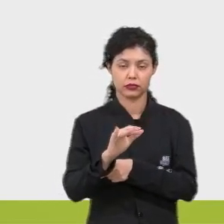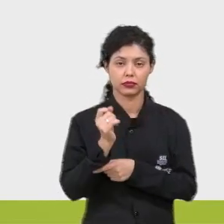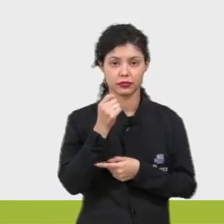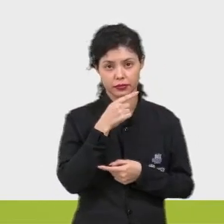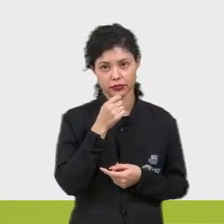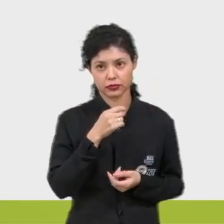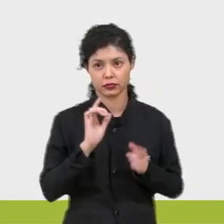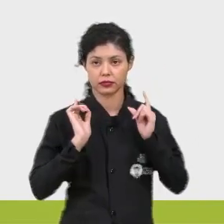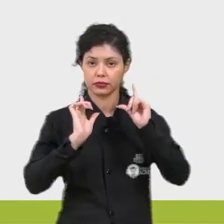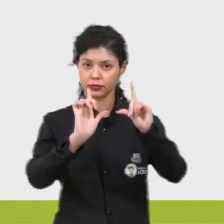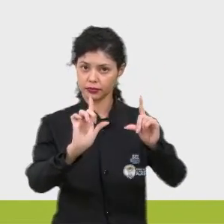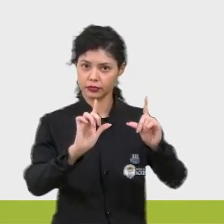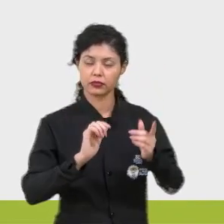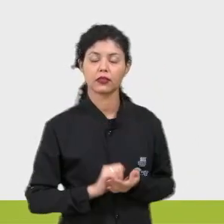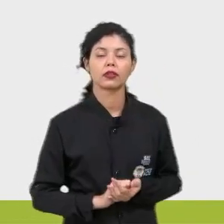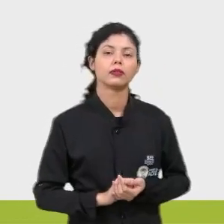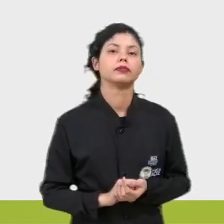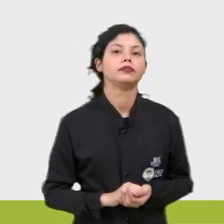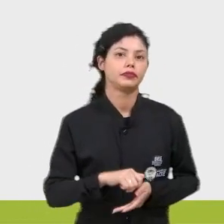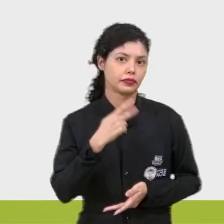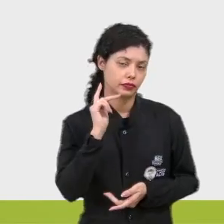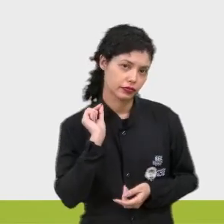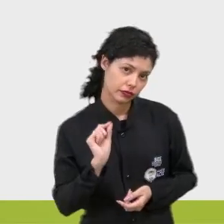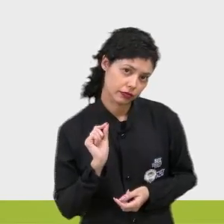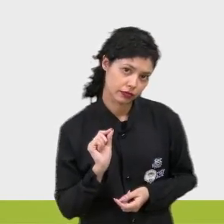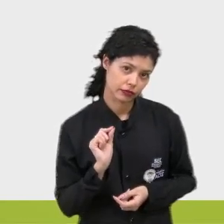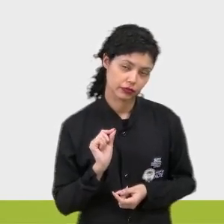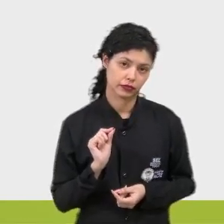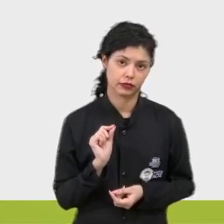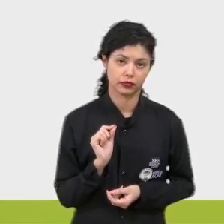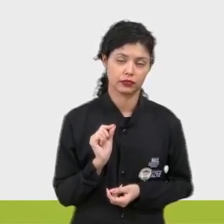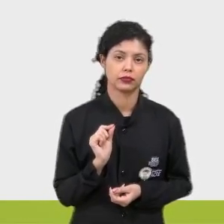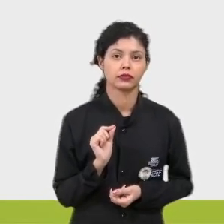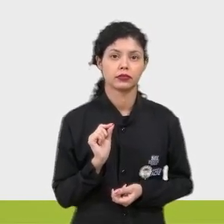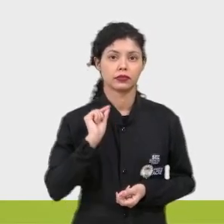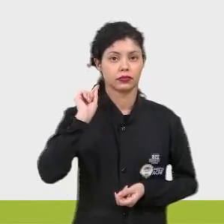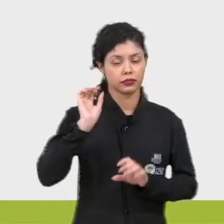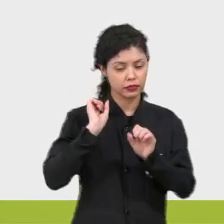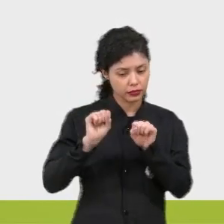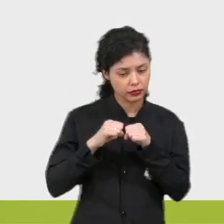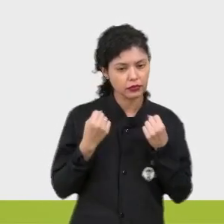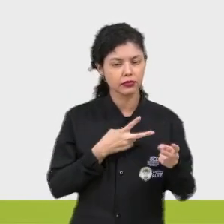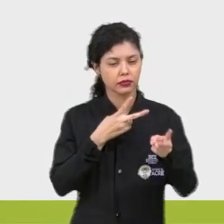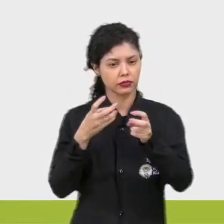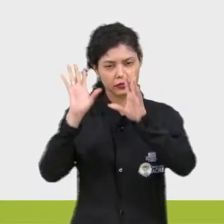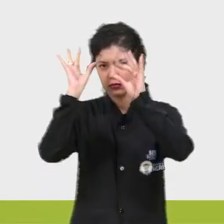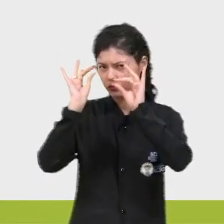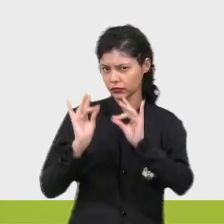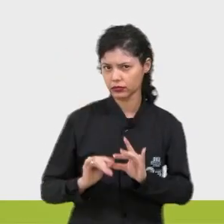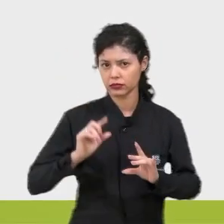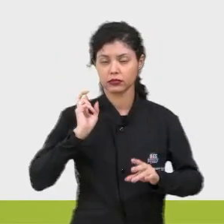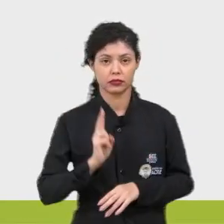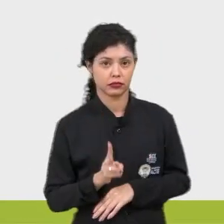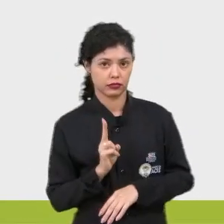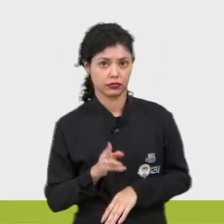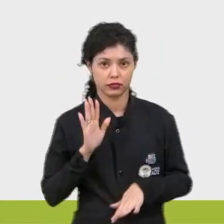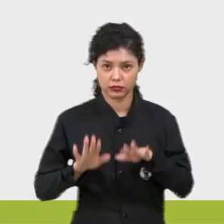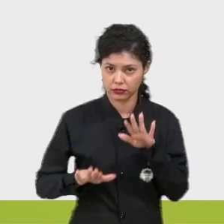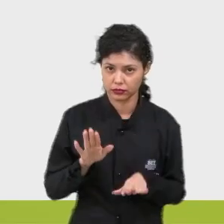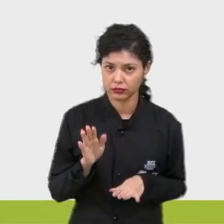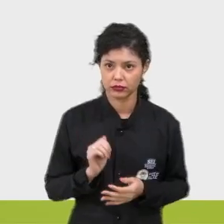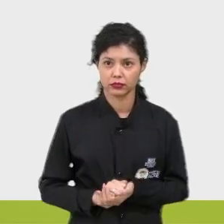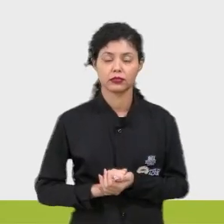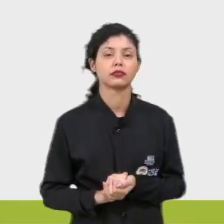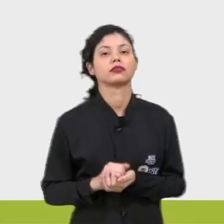de humor da charge, fala-se, nós chamamos isso a quebra de expectativa. Nem sempre, quando nós